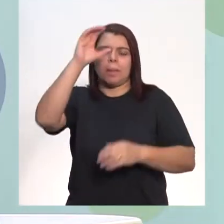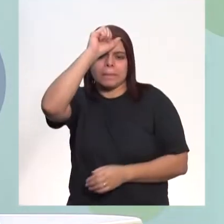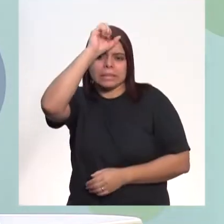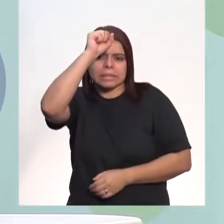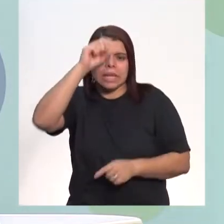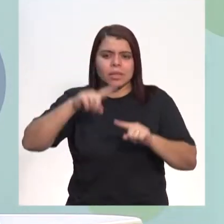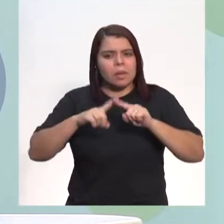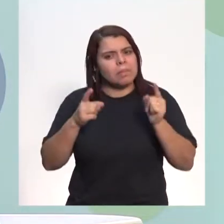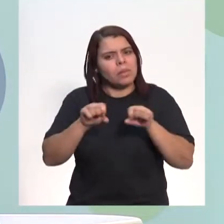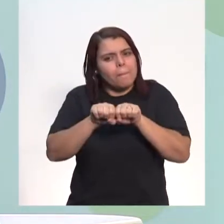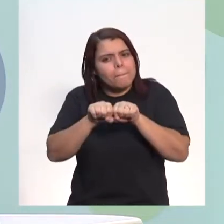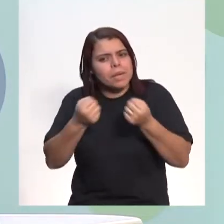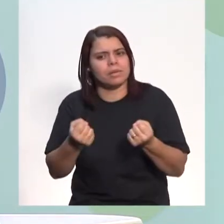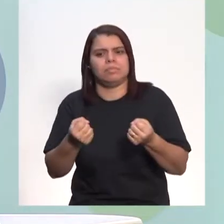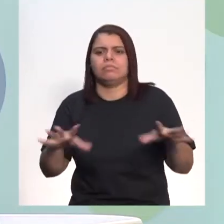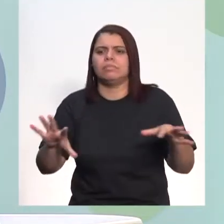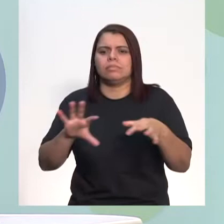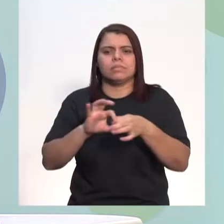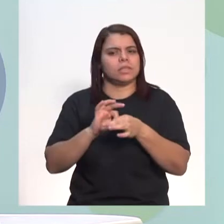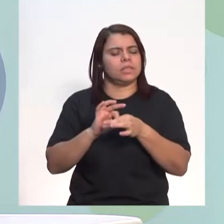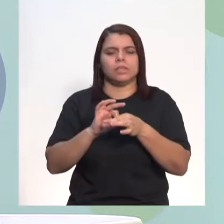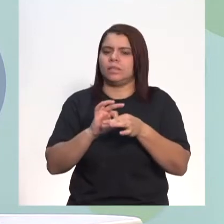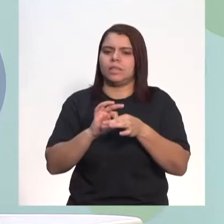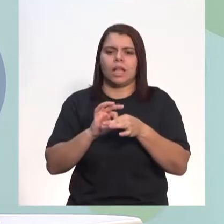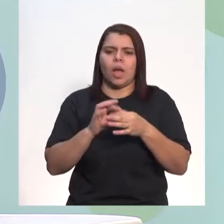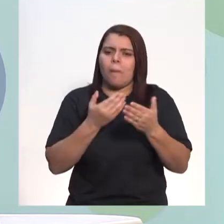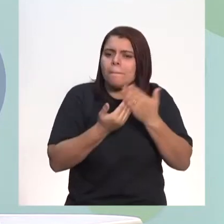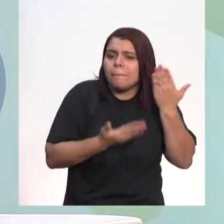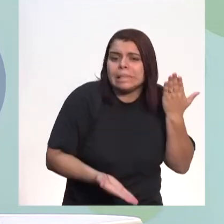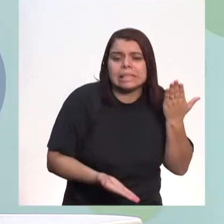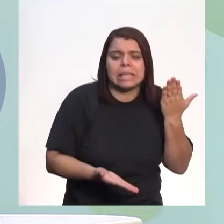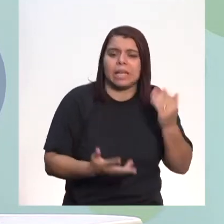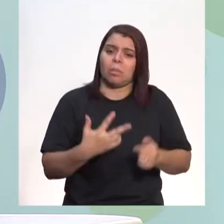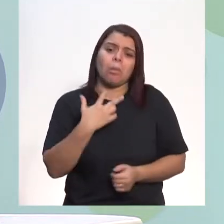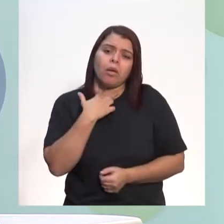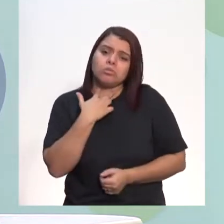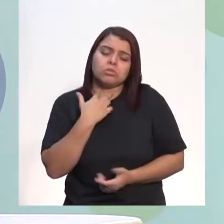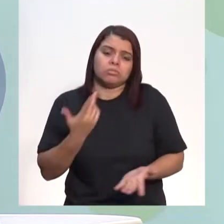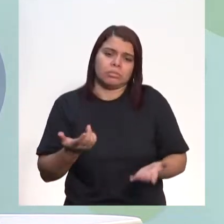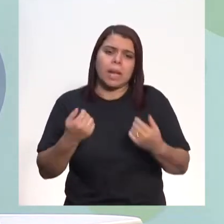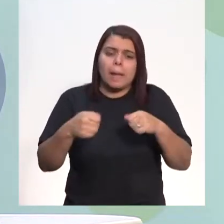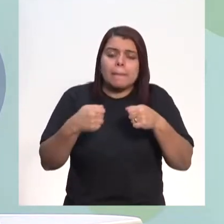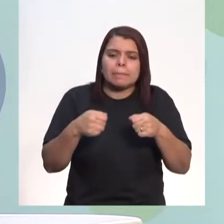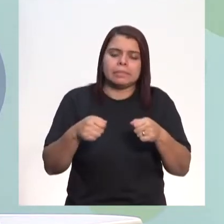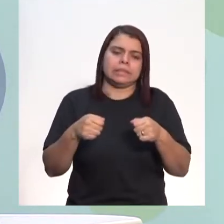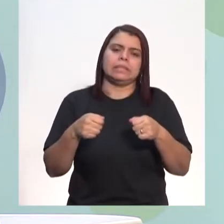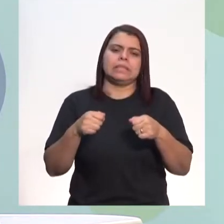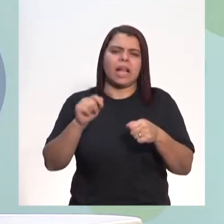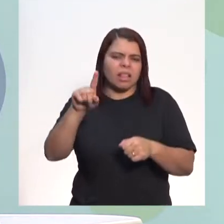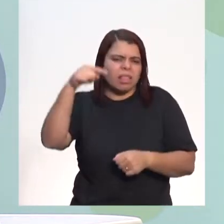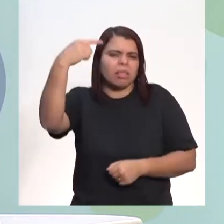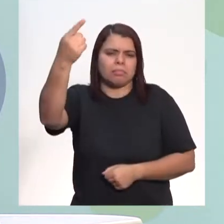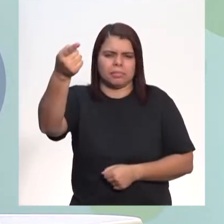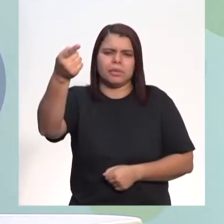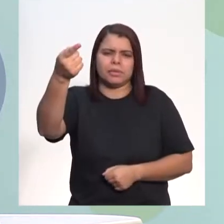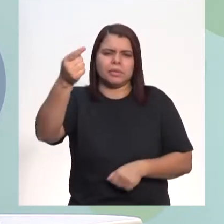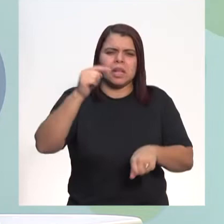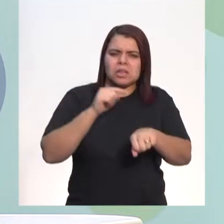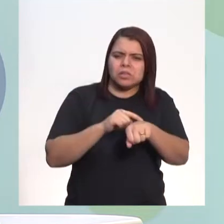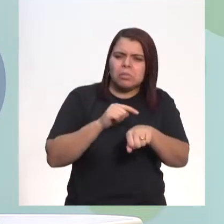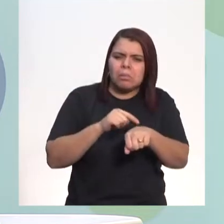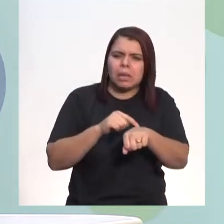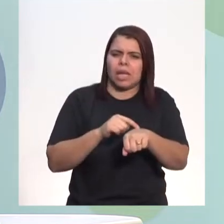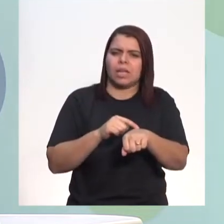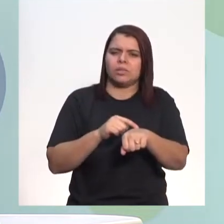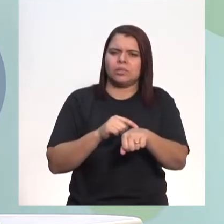exatamente, ia falar isso. Não podemos perder esse vínculo. O que precisar depois de um momento de recuperação,